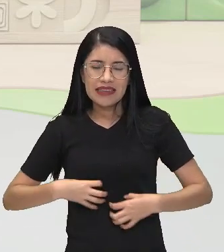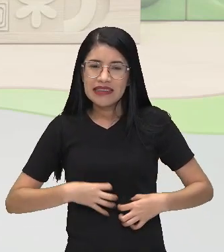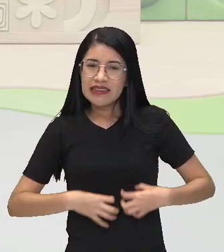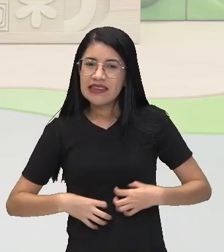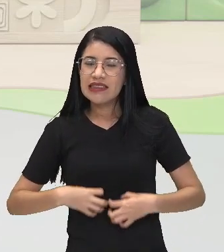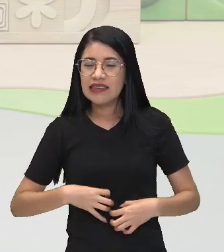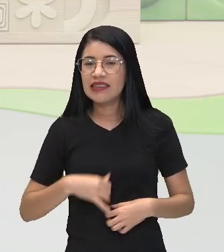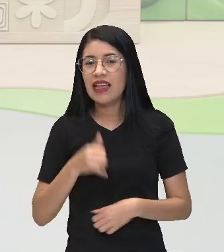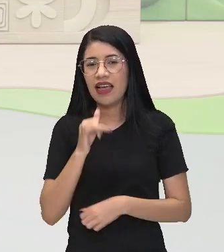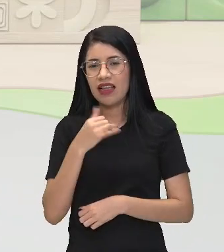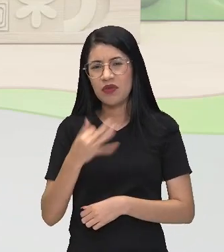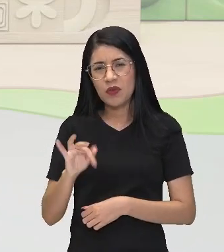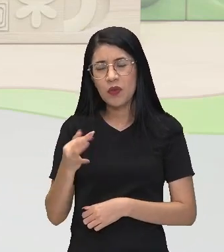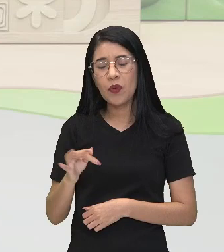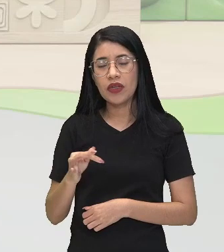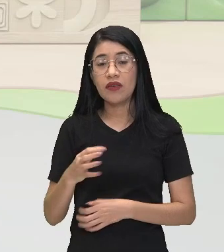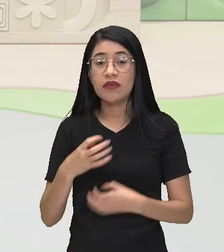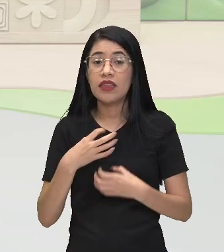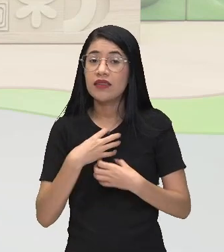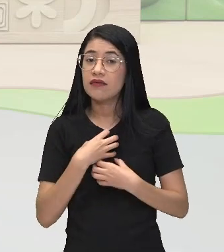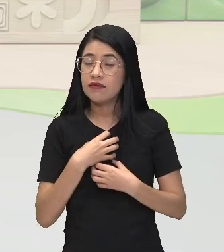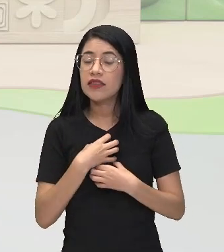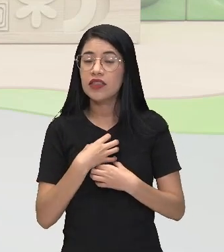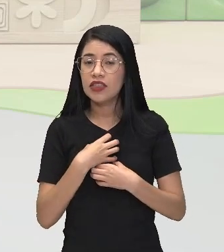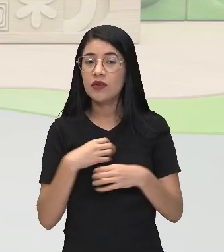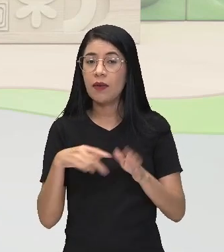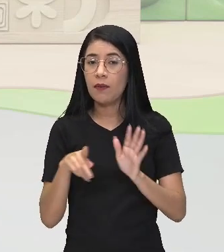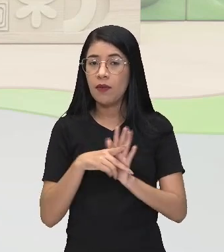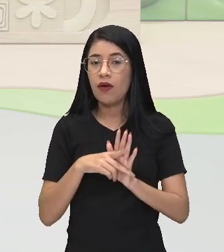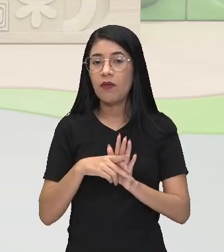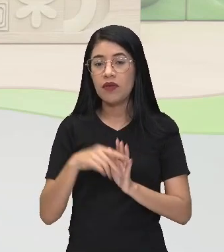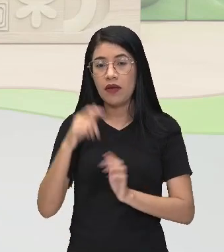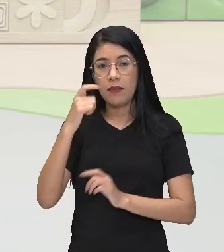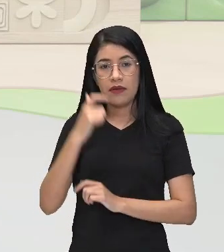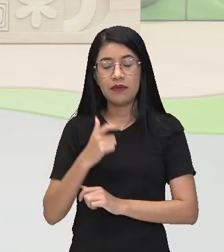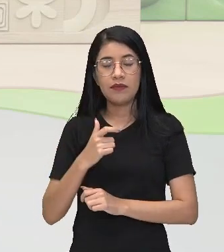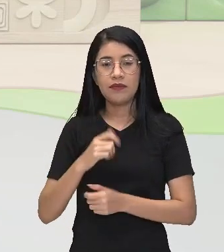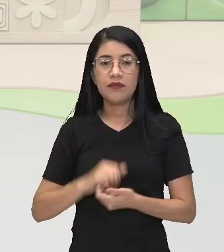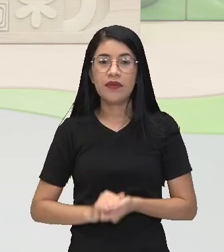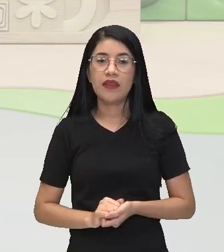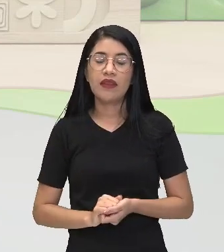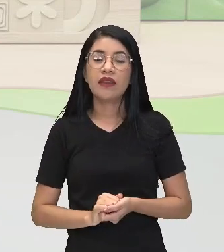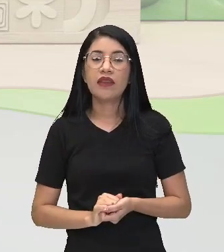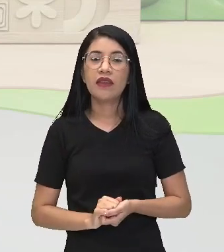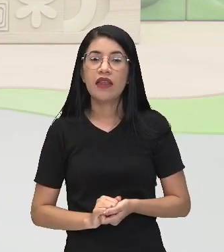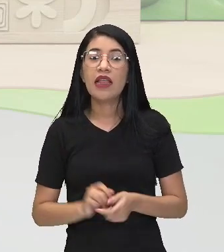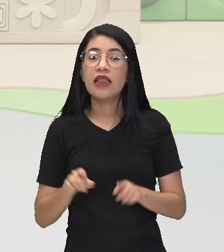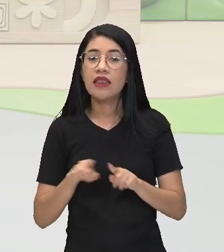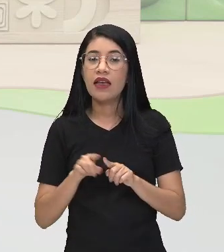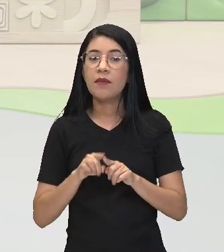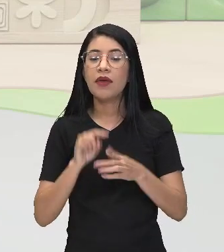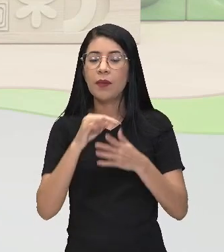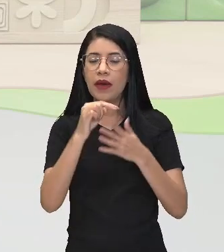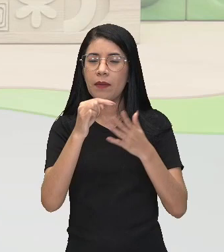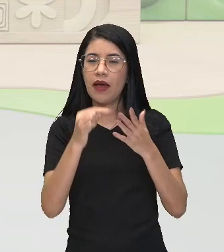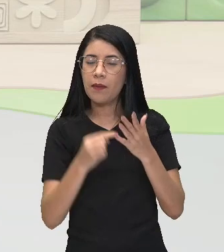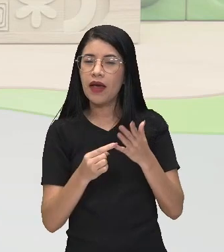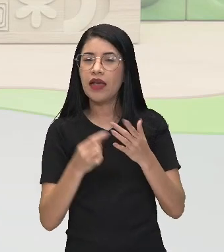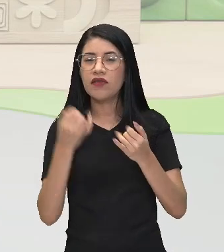está sentindo, você está passando mal. E isso todas essas informações